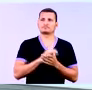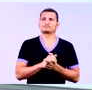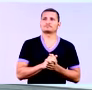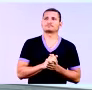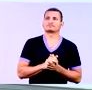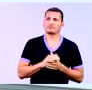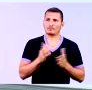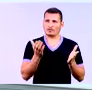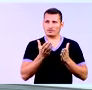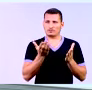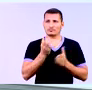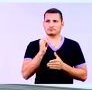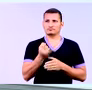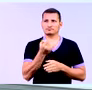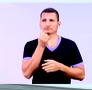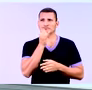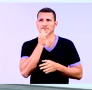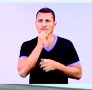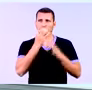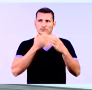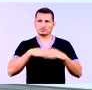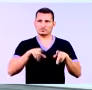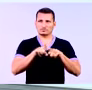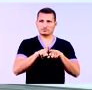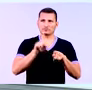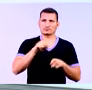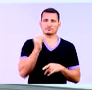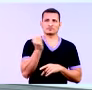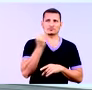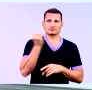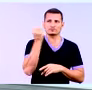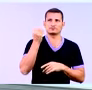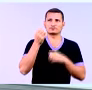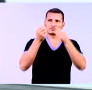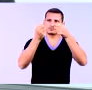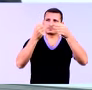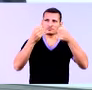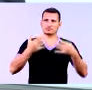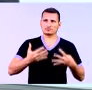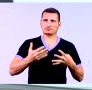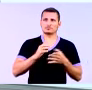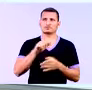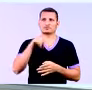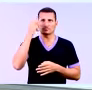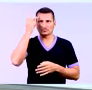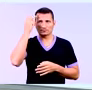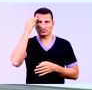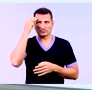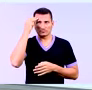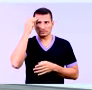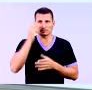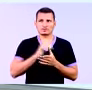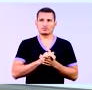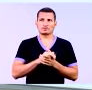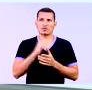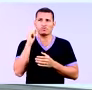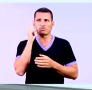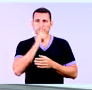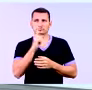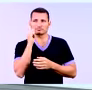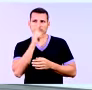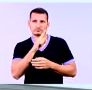nós, aproveitando o exemplo do concurso também, é importante a gente dizer que é comum a ocorrência de falhas no